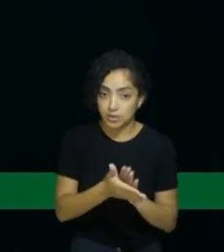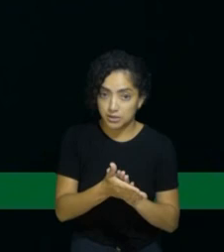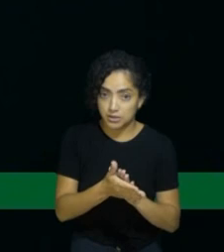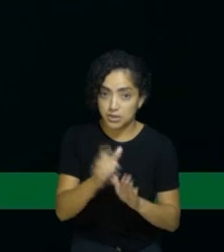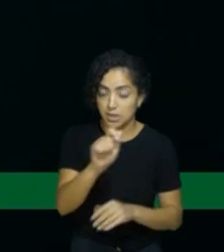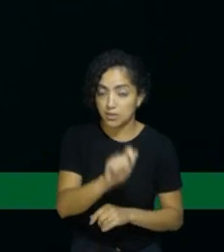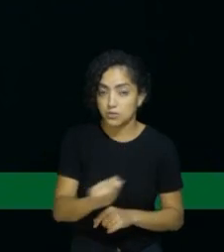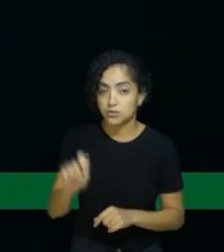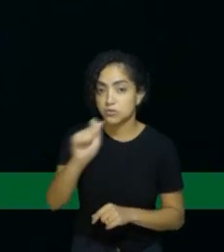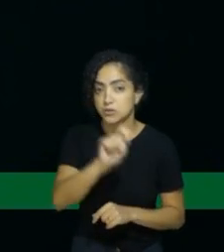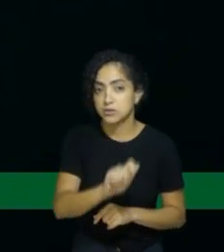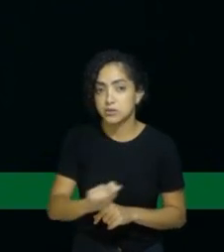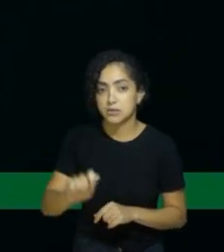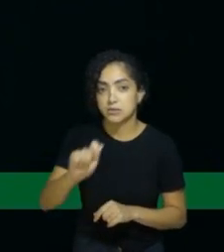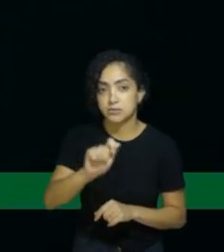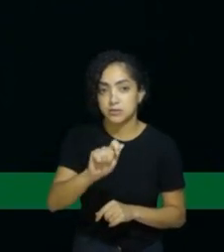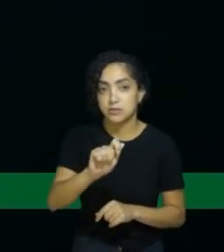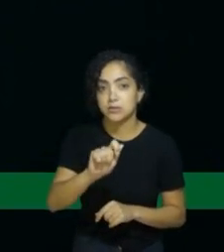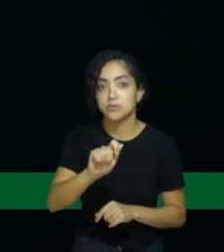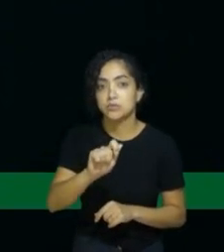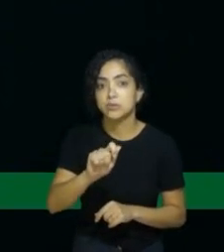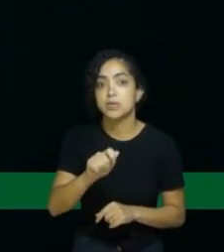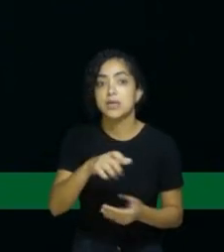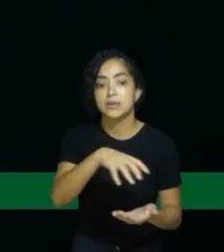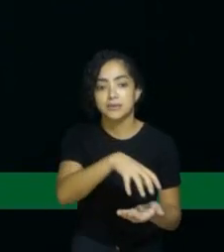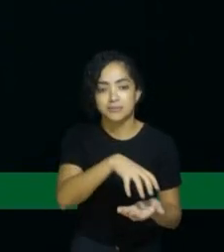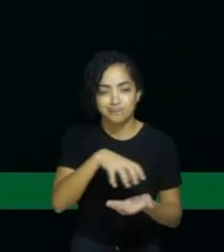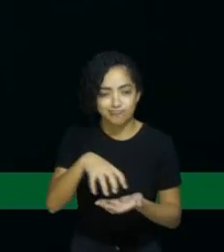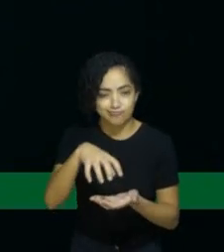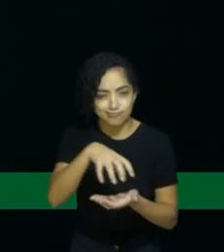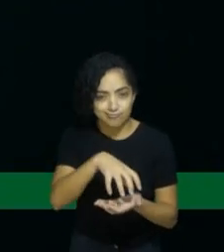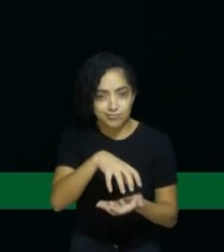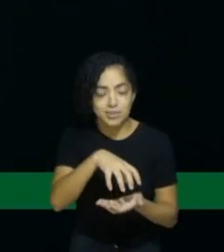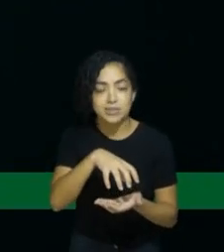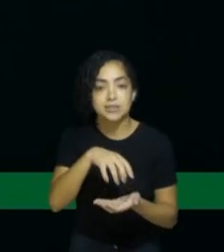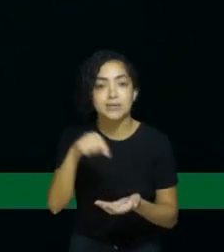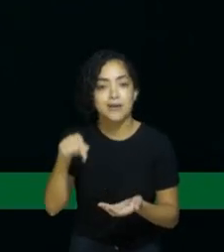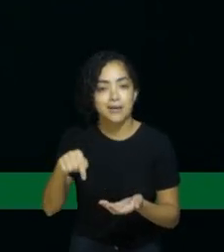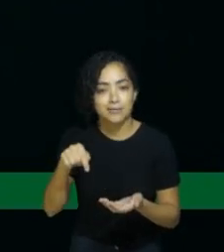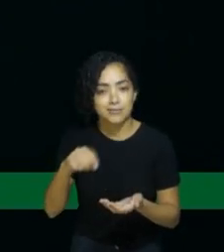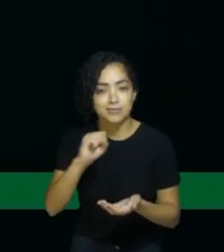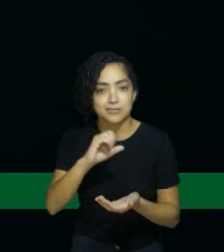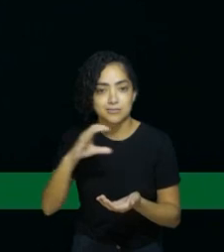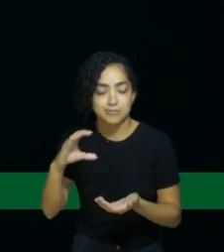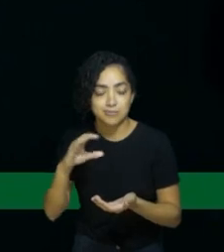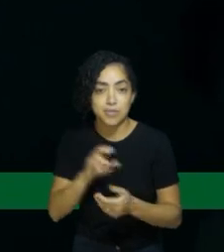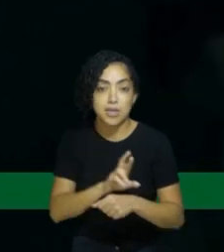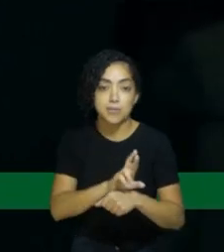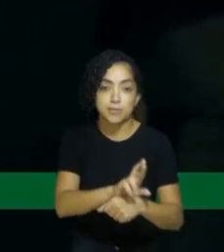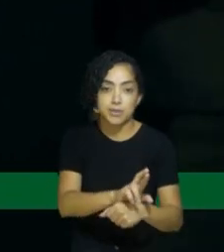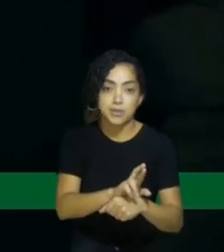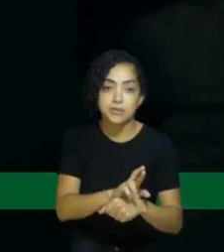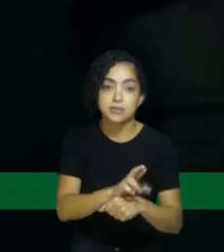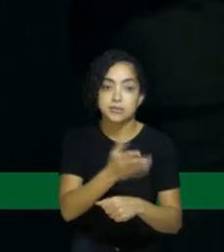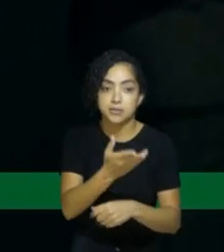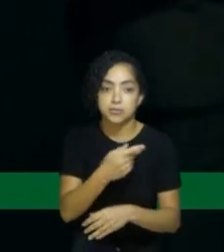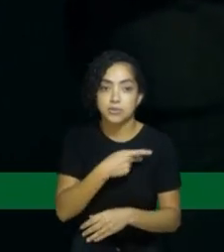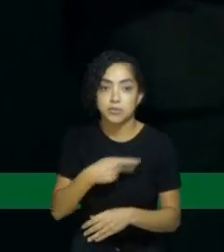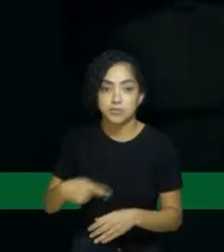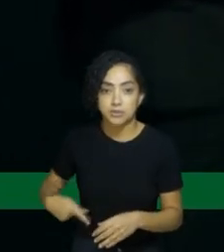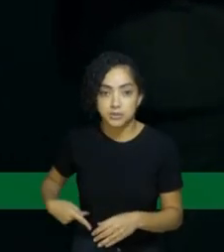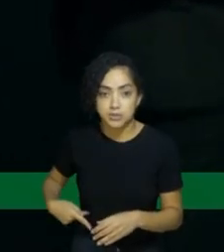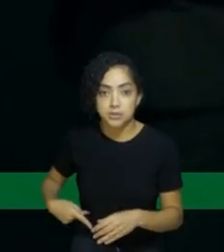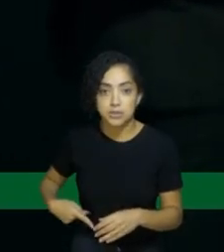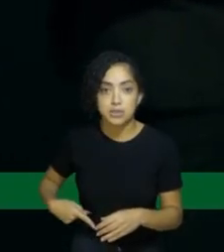Associação das Clínicas de diálise do Estado de Santa Catarina C aqui representada pelo presidente tarcis Stefan pelo